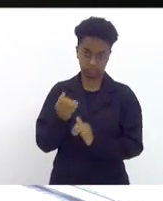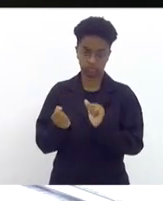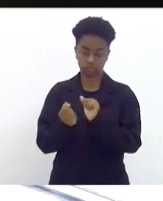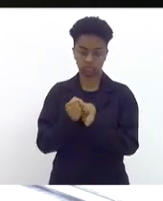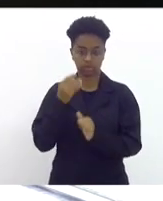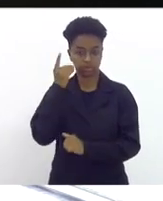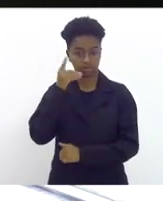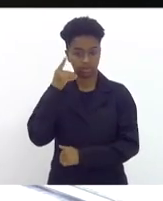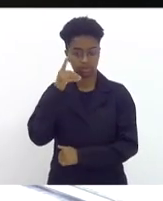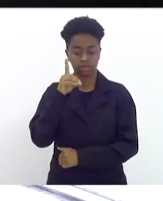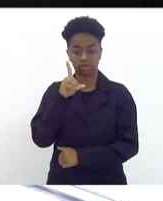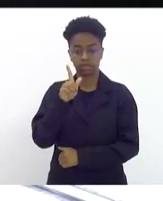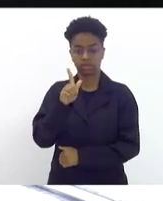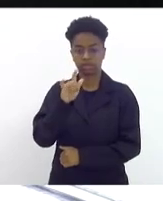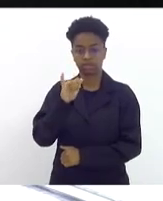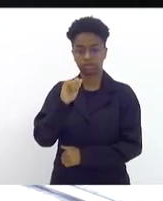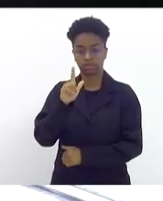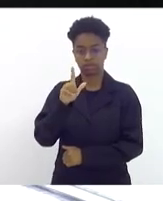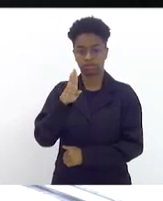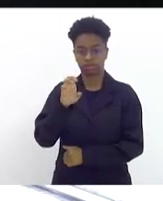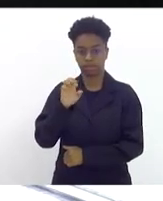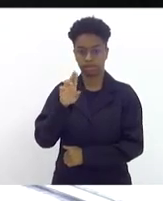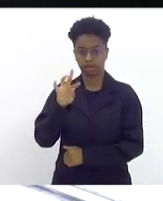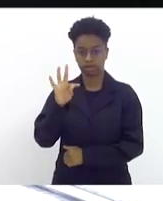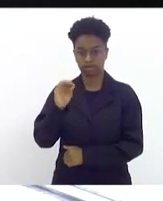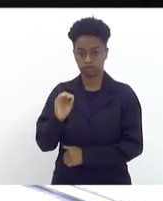deputado Gilberto Palmares